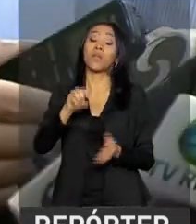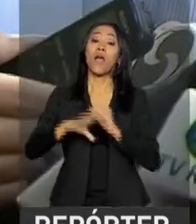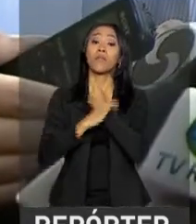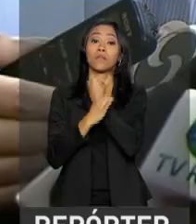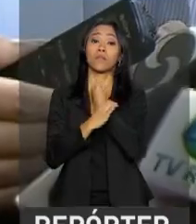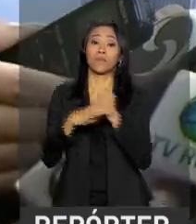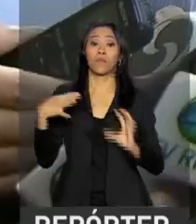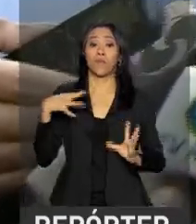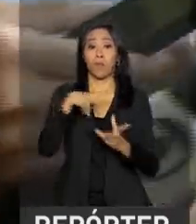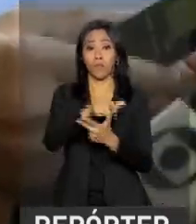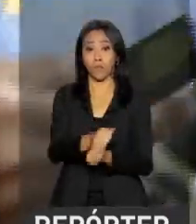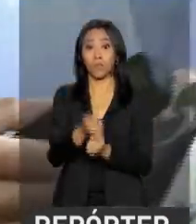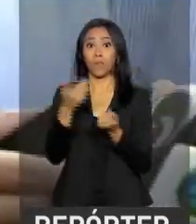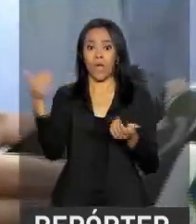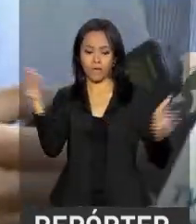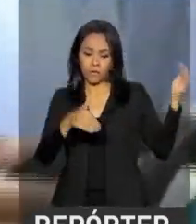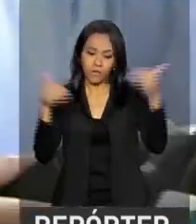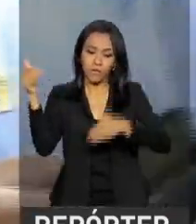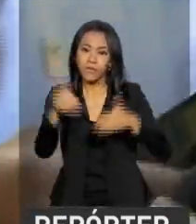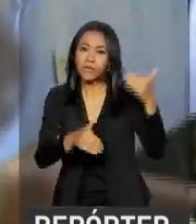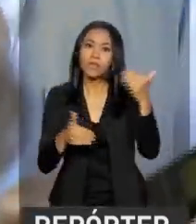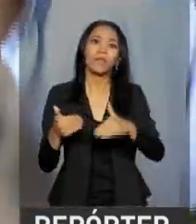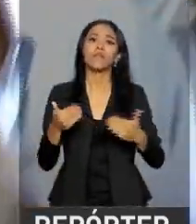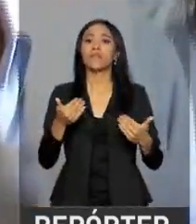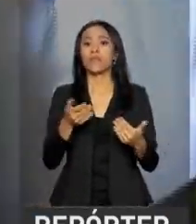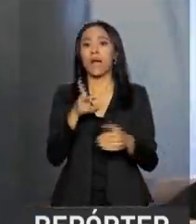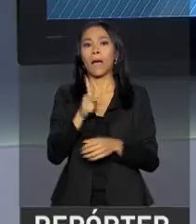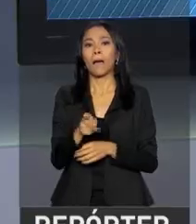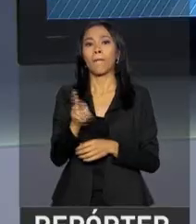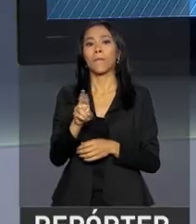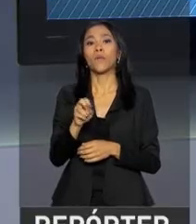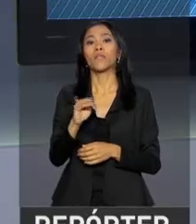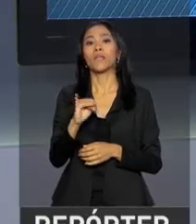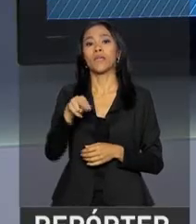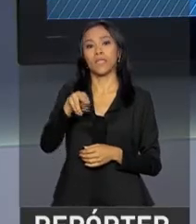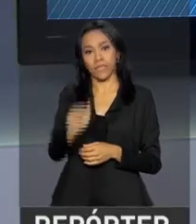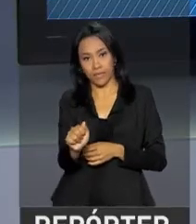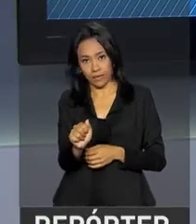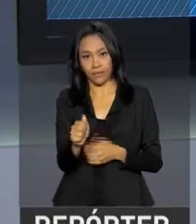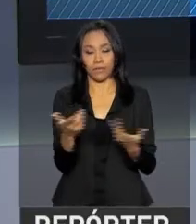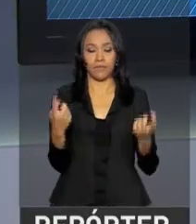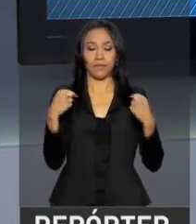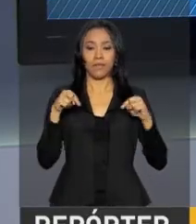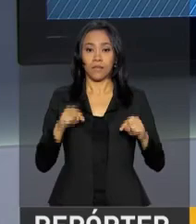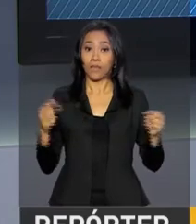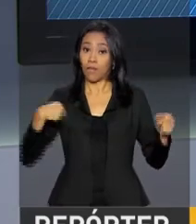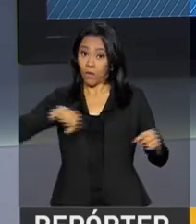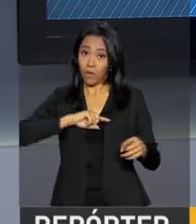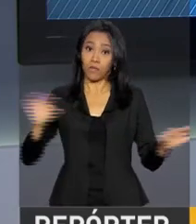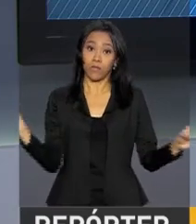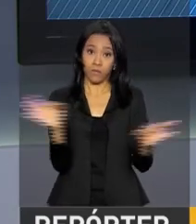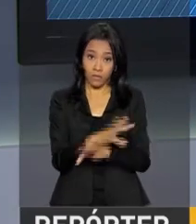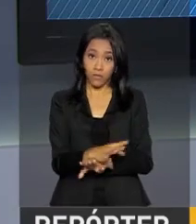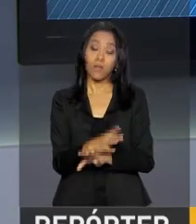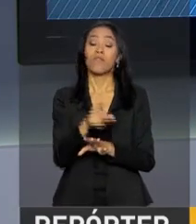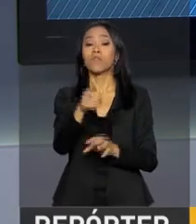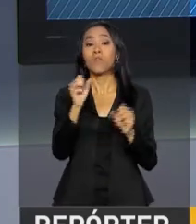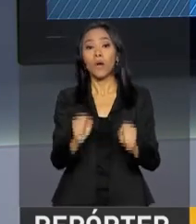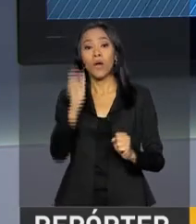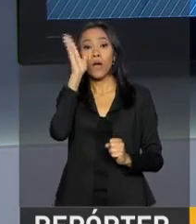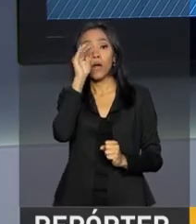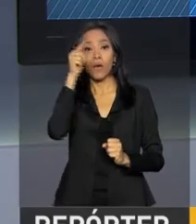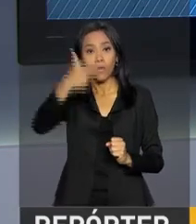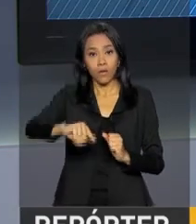de acesso à proteína animal ea grãos nós ficamos por aqui você pode rever as reportagens no